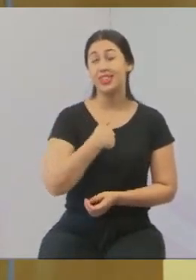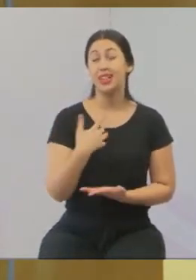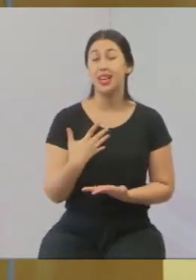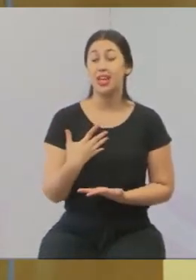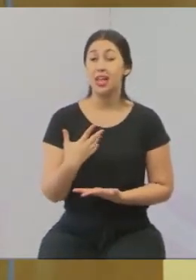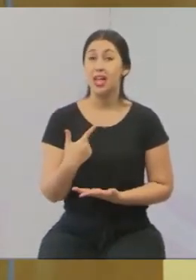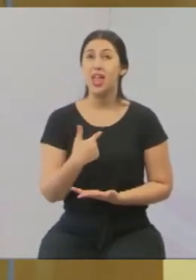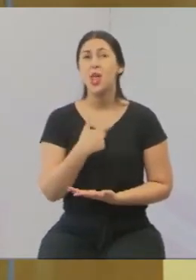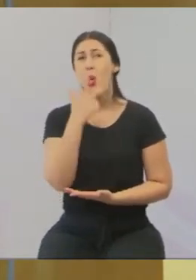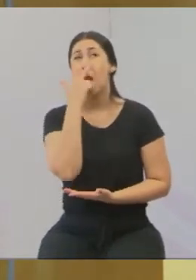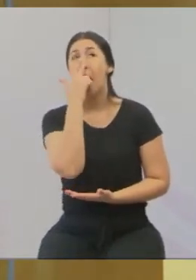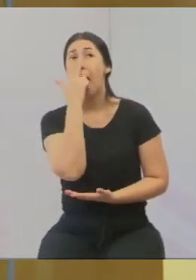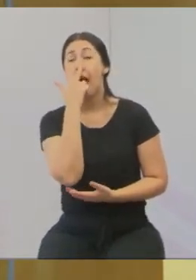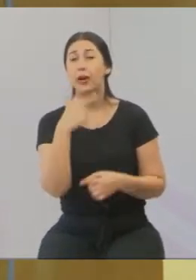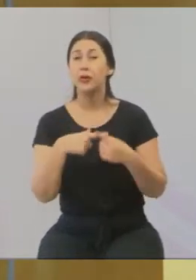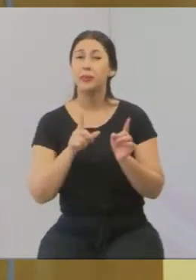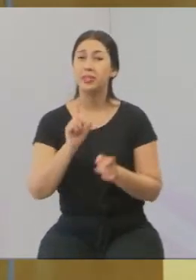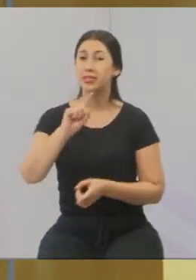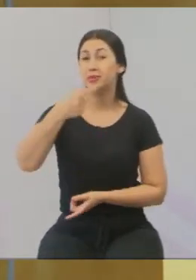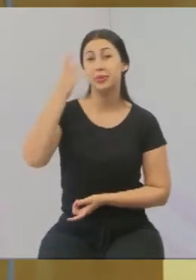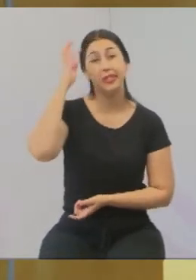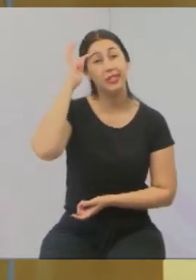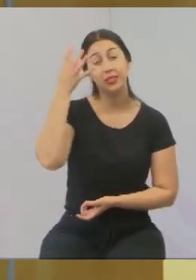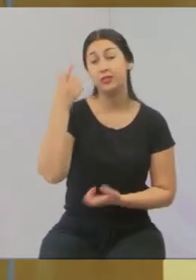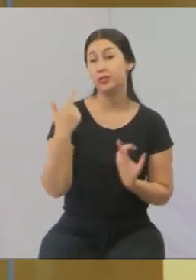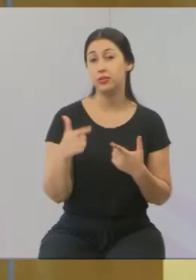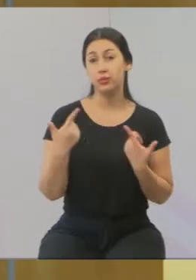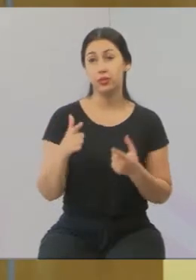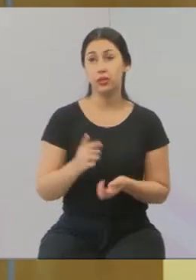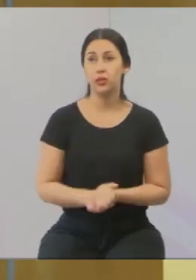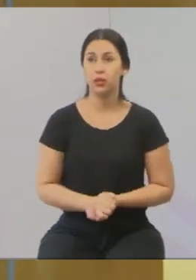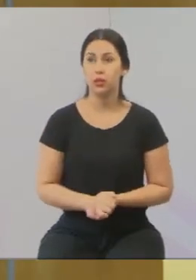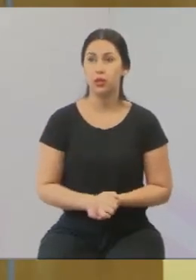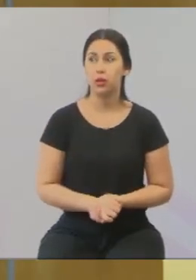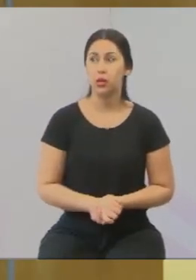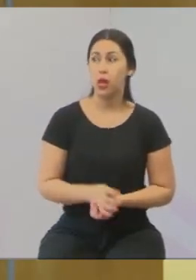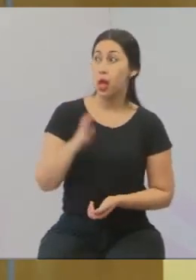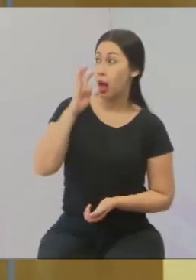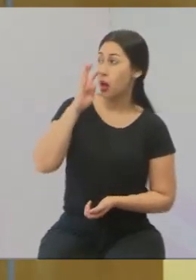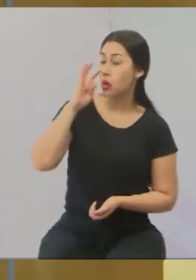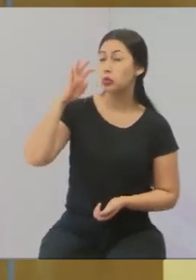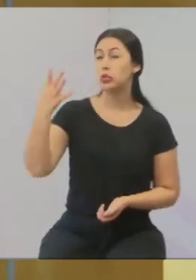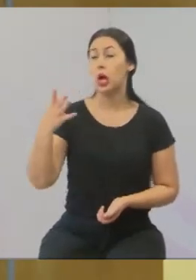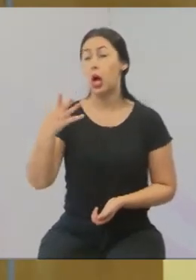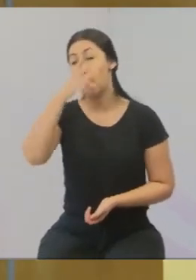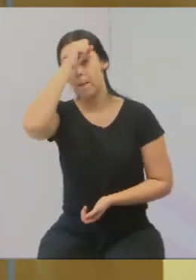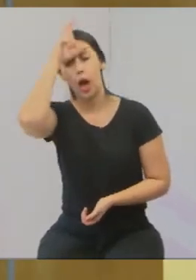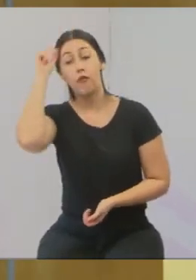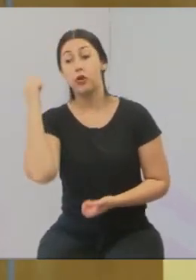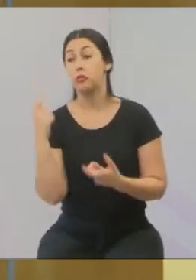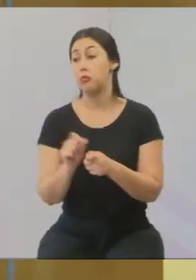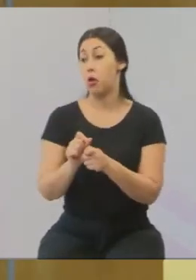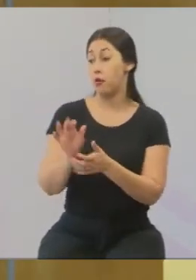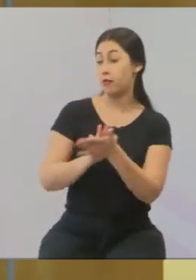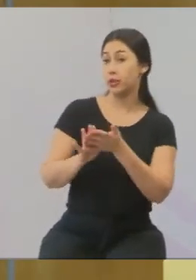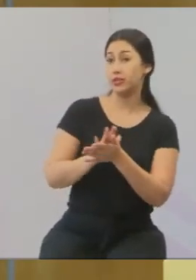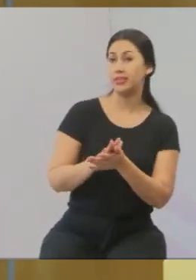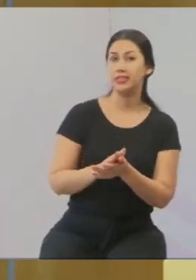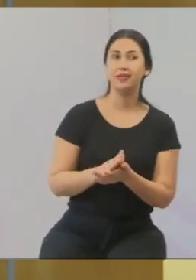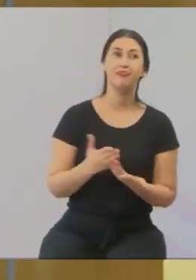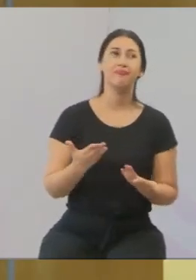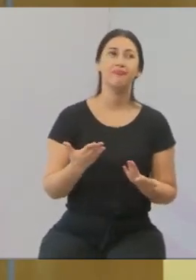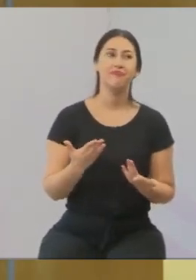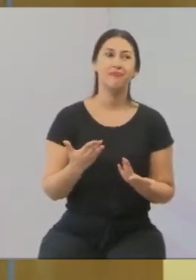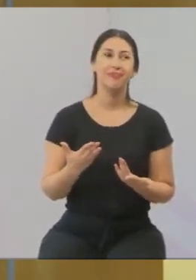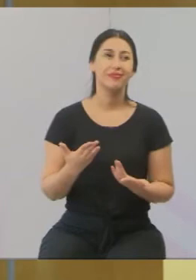tenho certeza que não tem solução. Dizer assim, o prefeito não faz isso, eu falo assim, mas não dá para fazer, então eu não